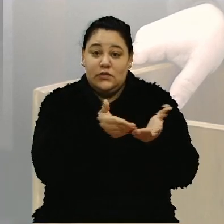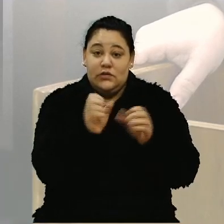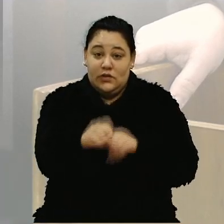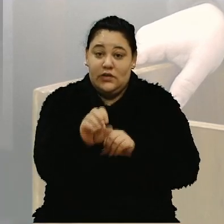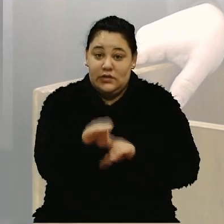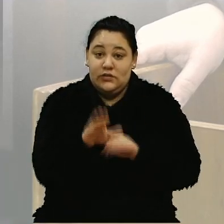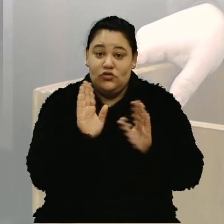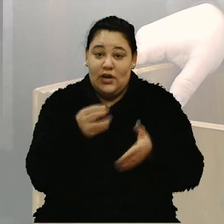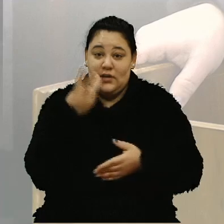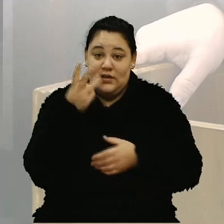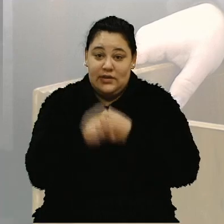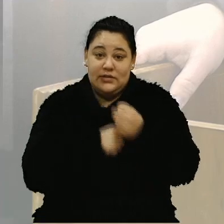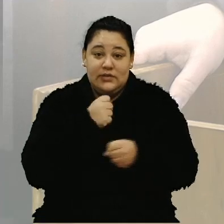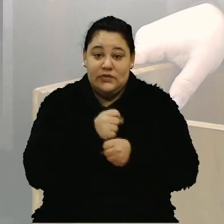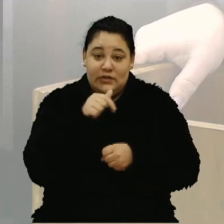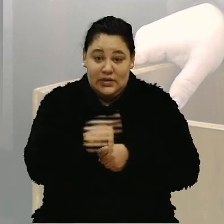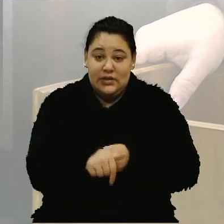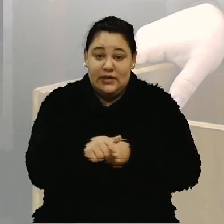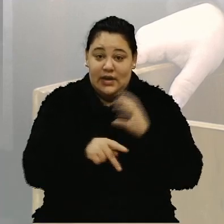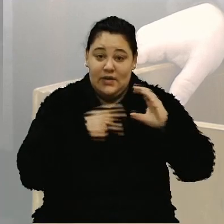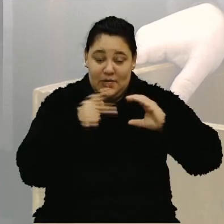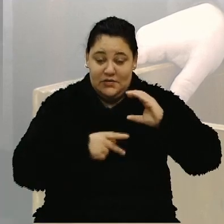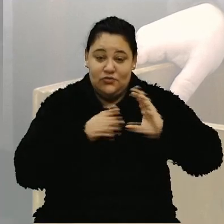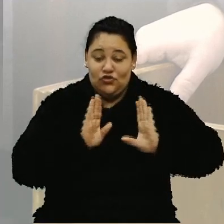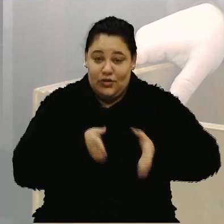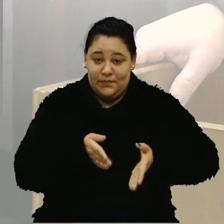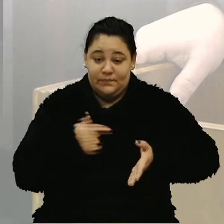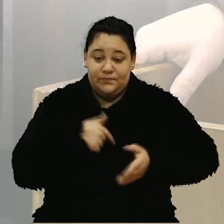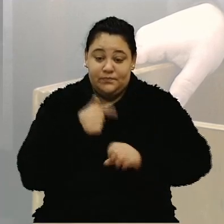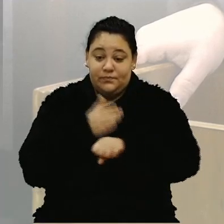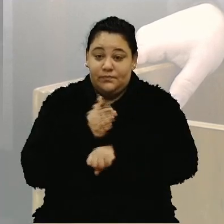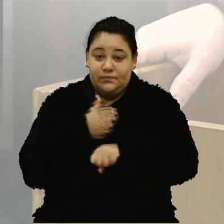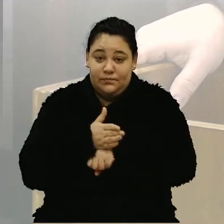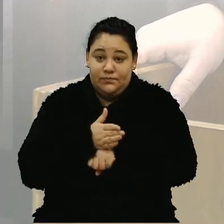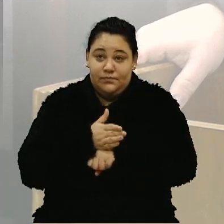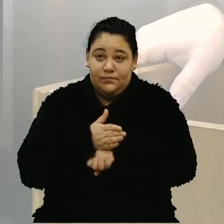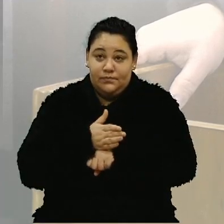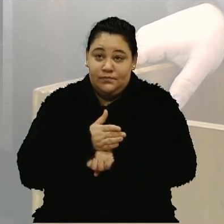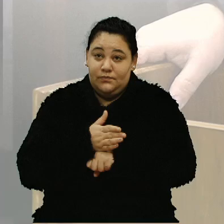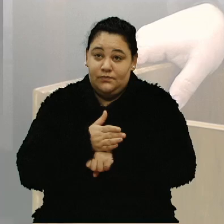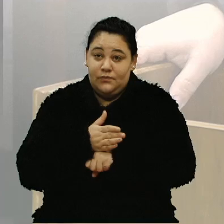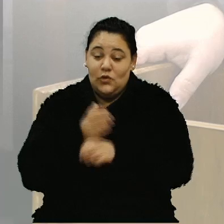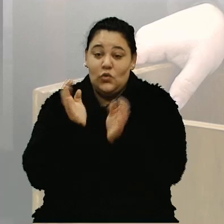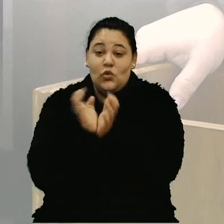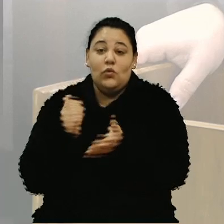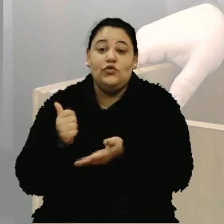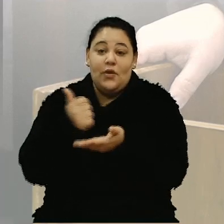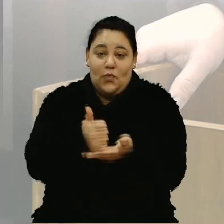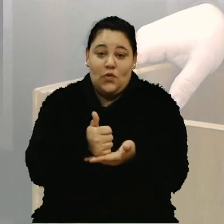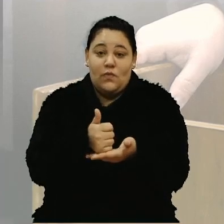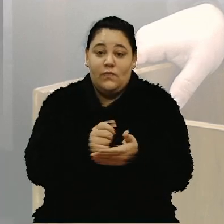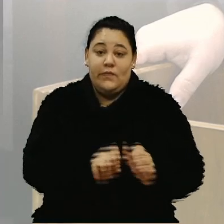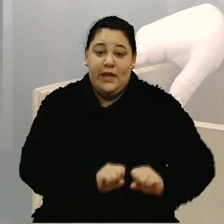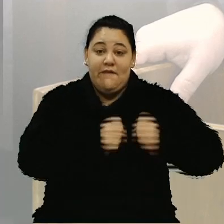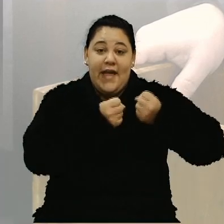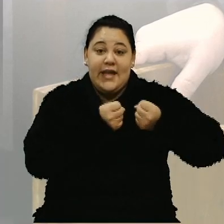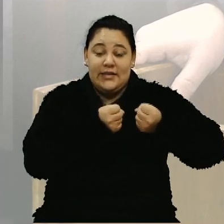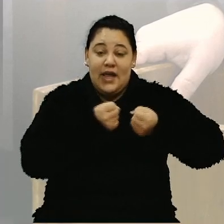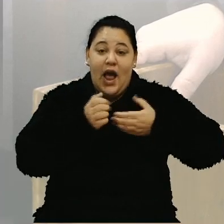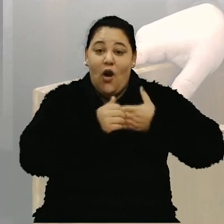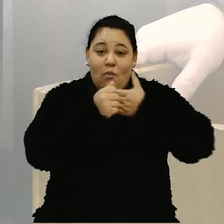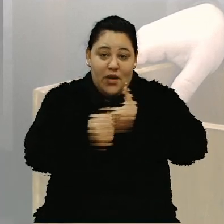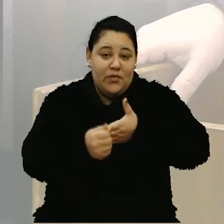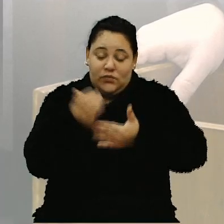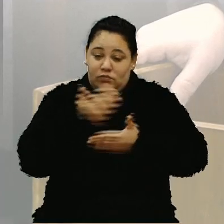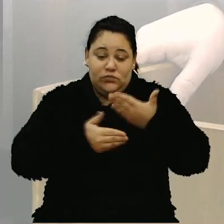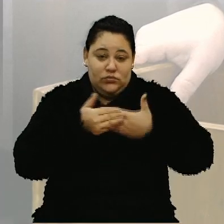por 3 anos aqui nesta casa, participo da frente parlamentar, né, de defesa, o acompanhamento, enfim,